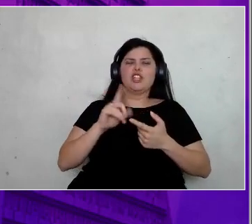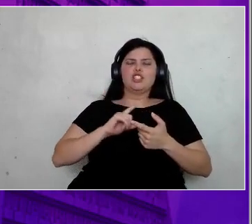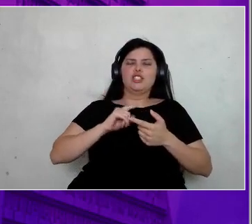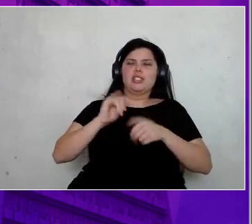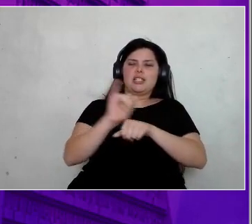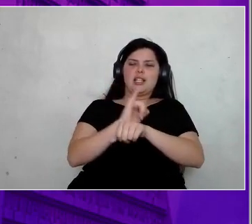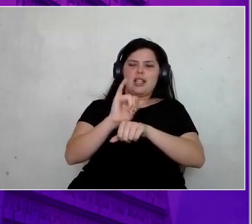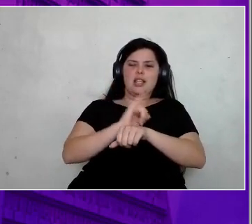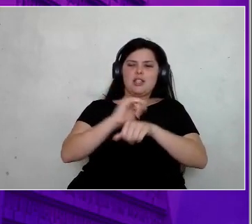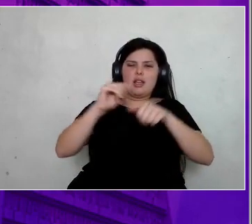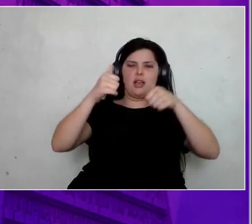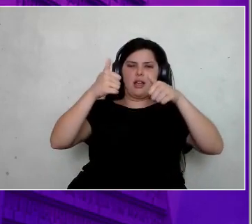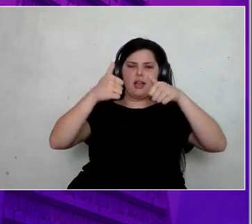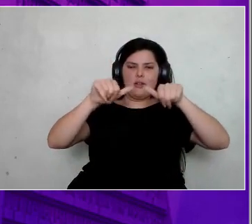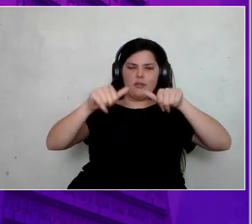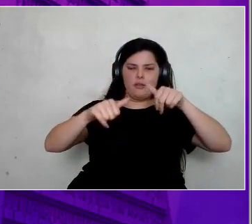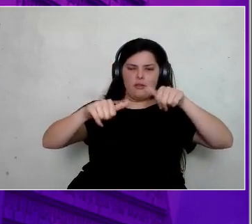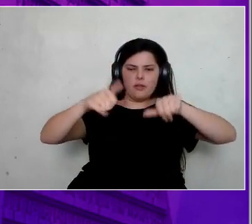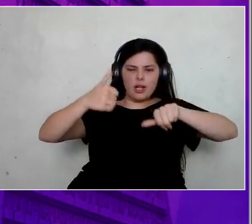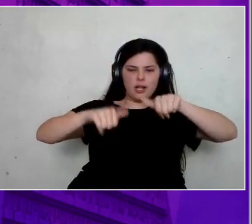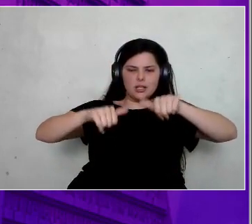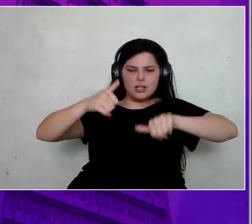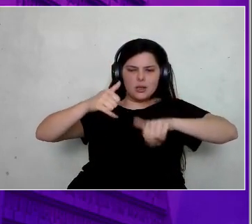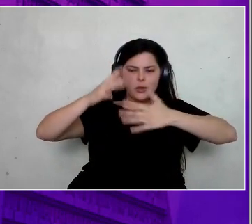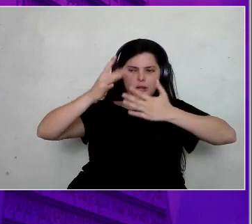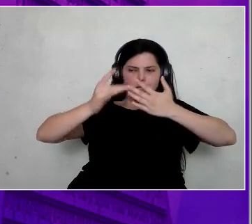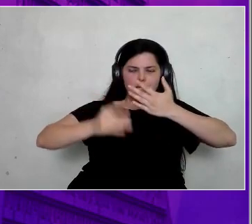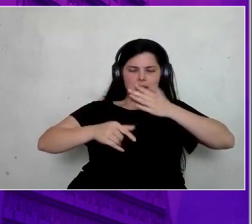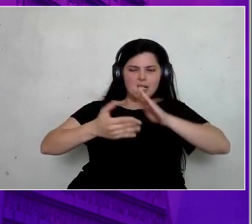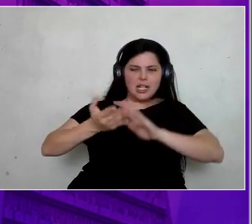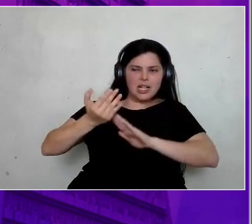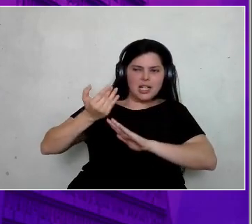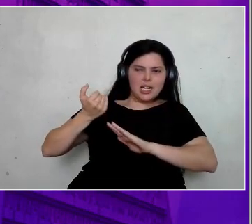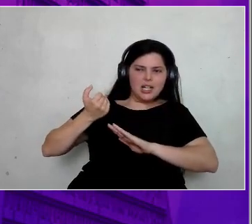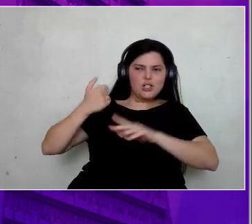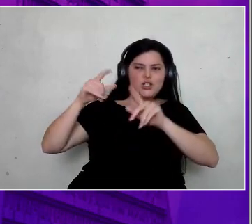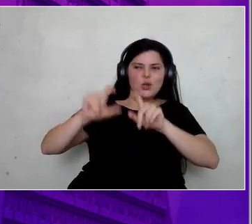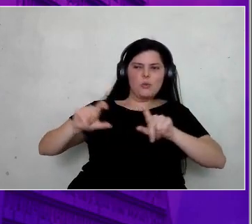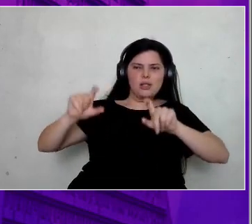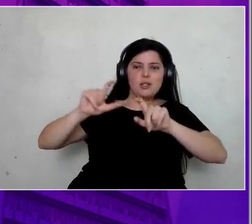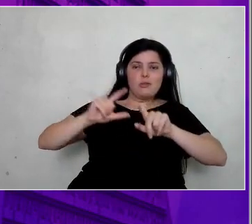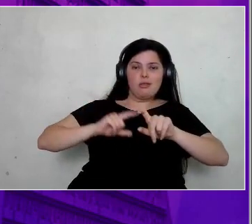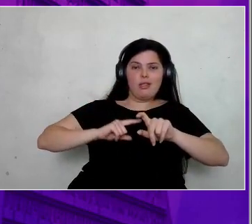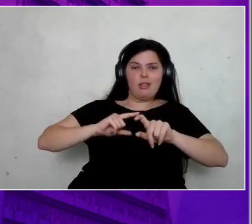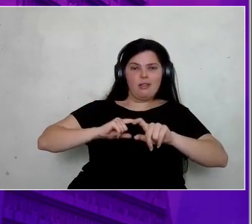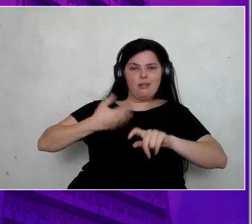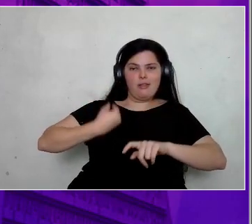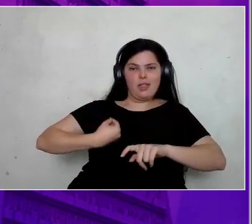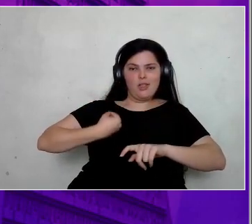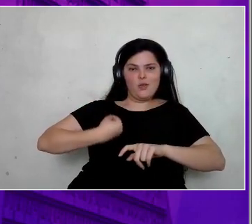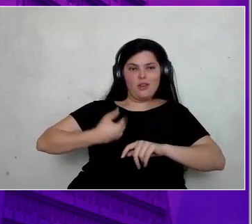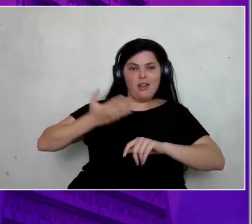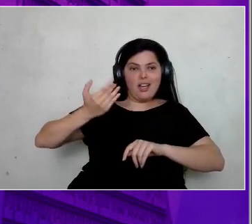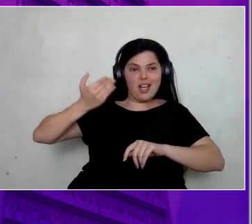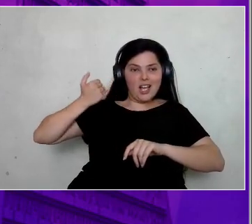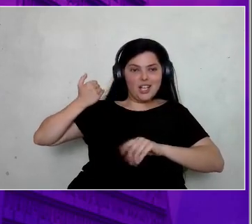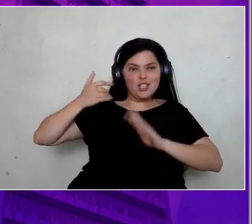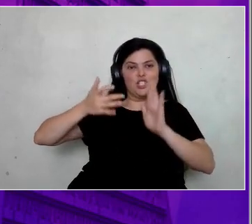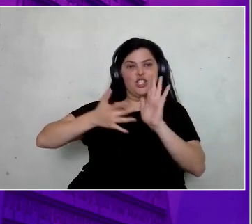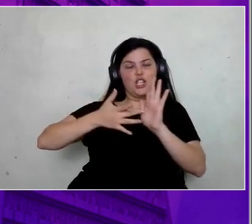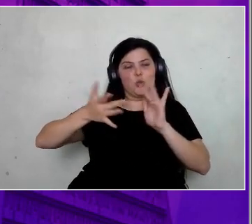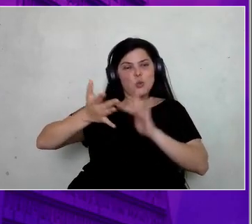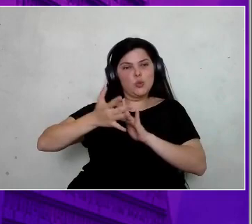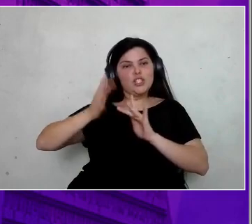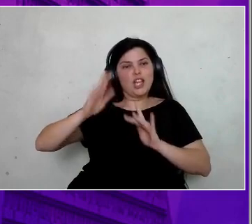analytics bem antes da própria parte de computação. Olha só que bacana, né? Antes de Cristo, isso já